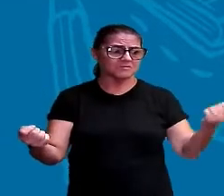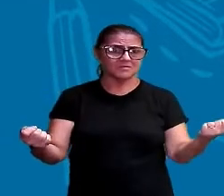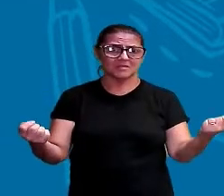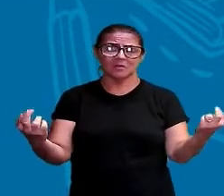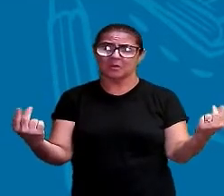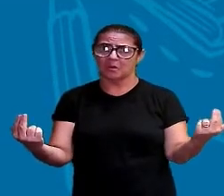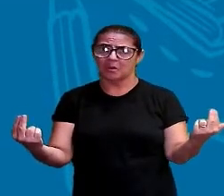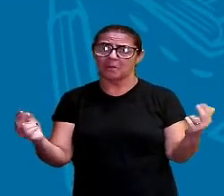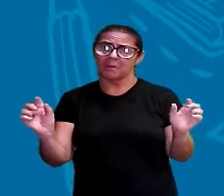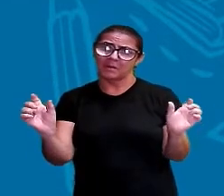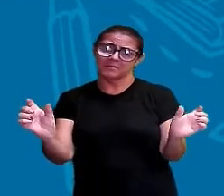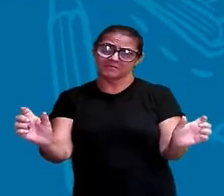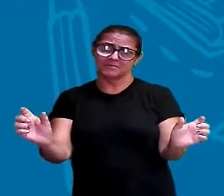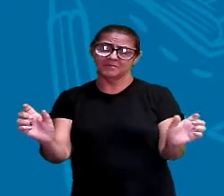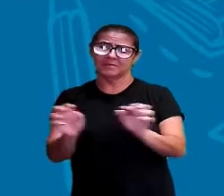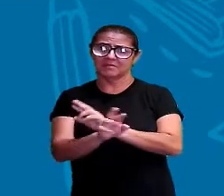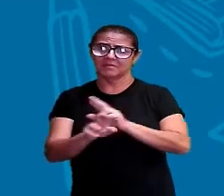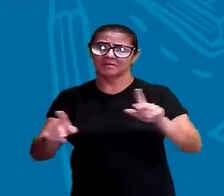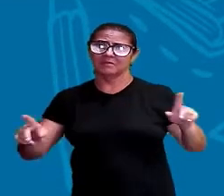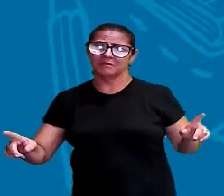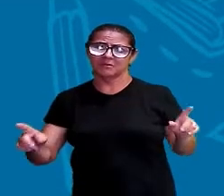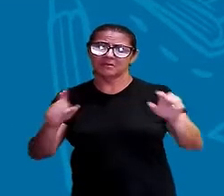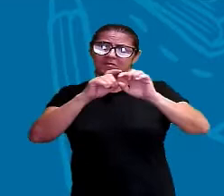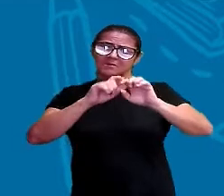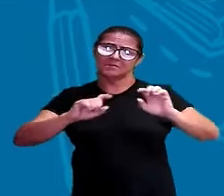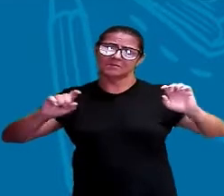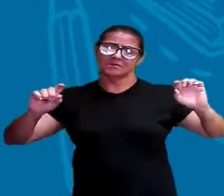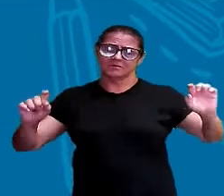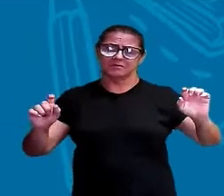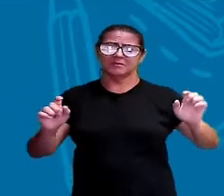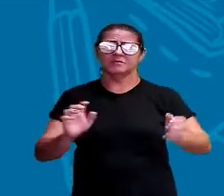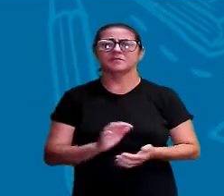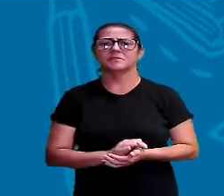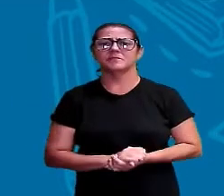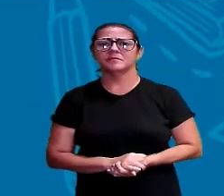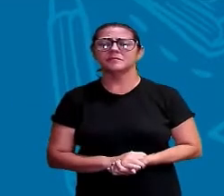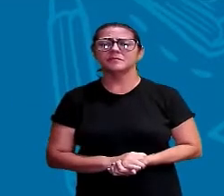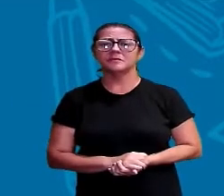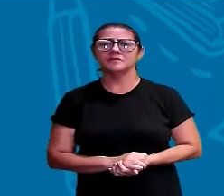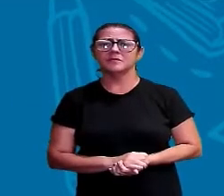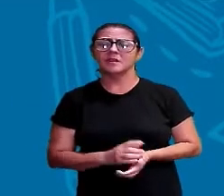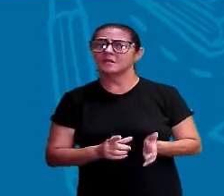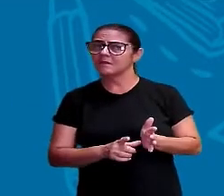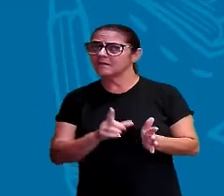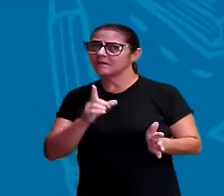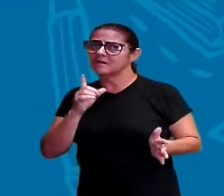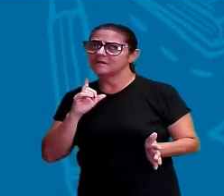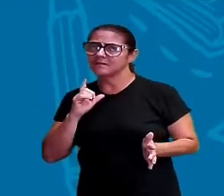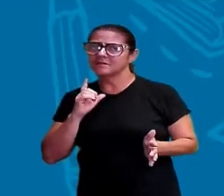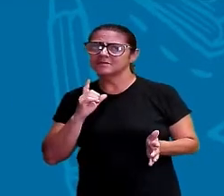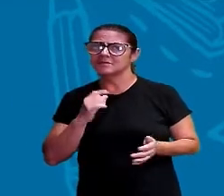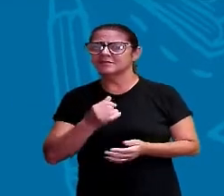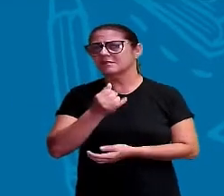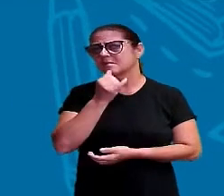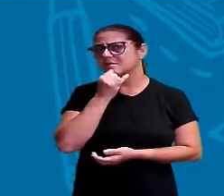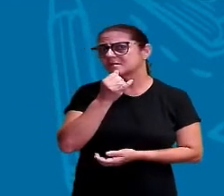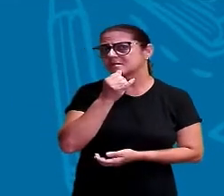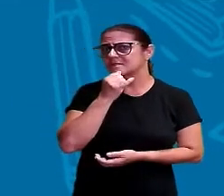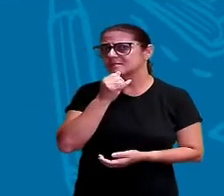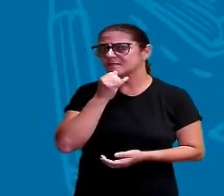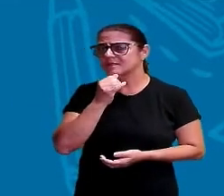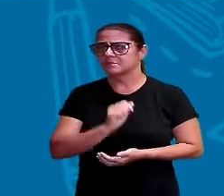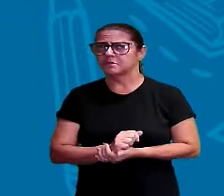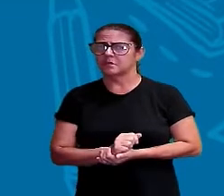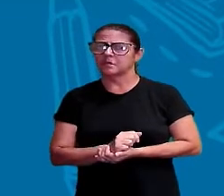dentro de uma frase. Certinho? Bom, antes de nós irmos para o exemplo, quando a gente fala